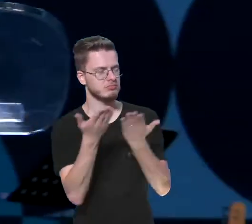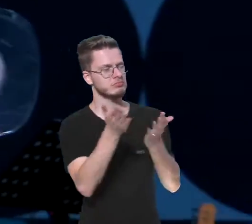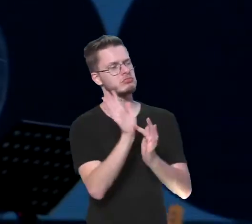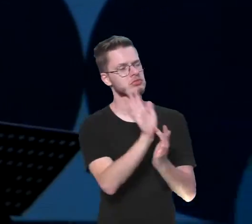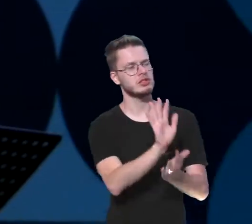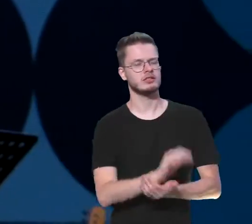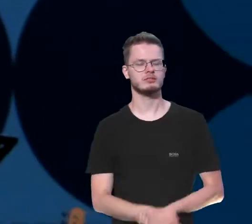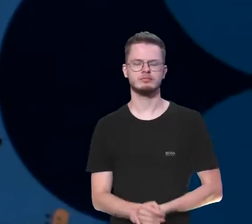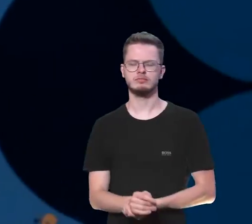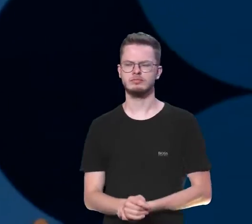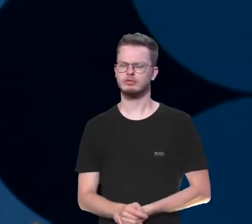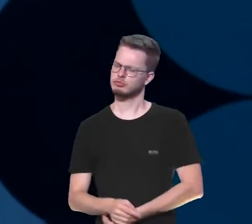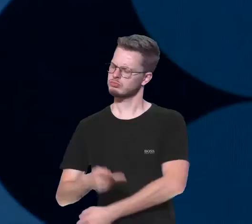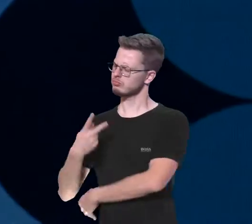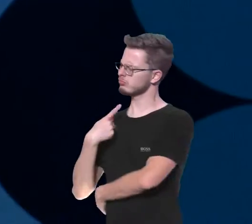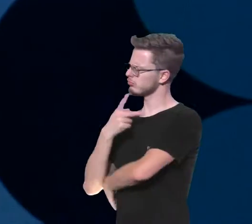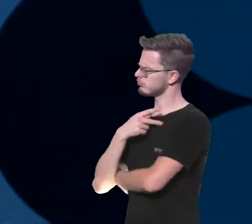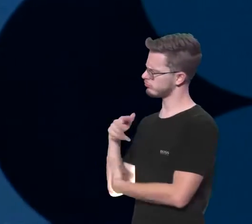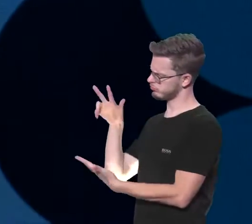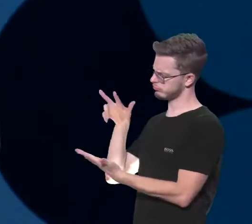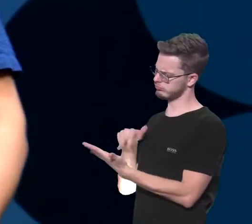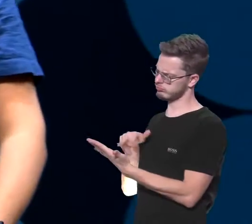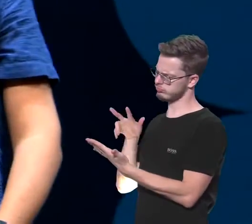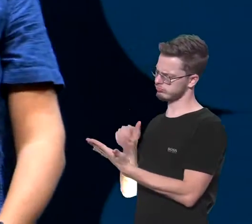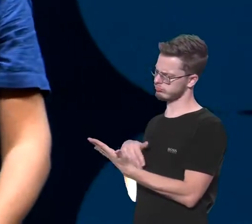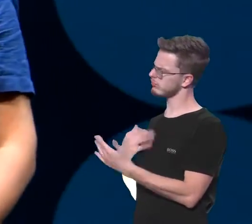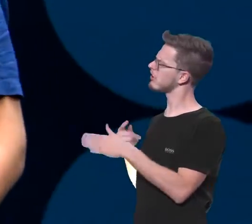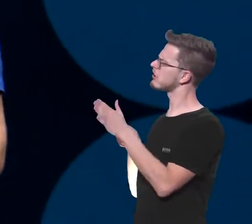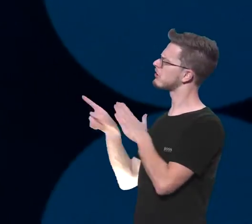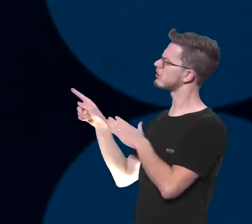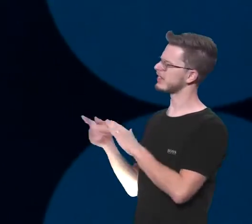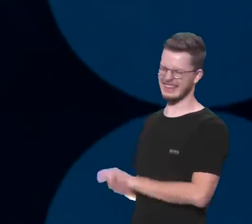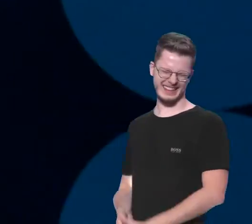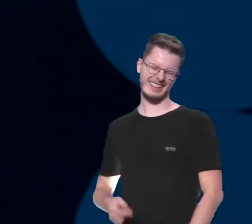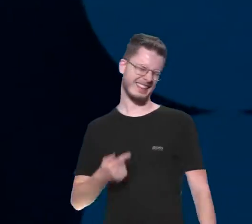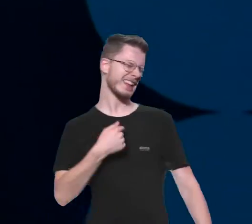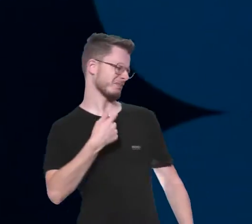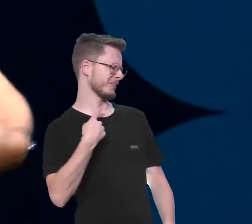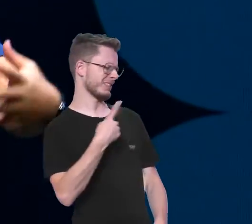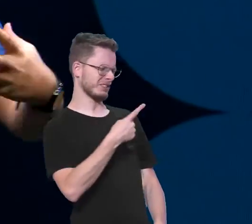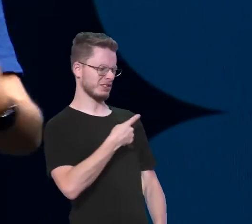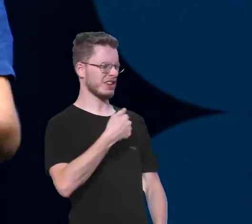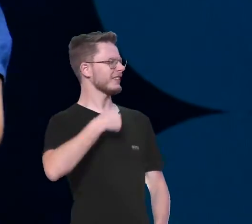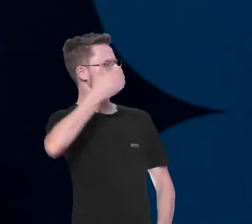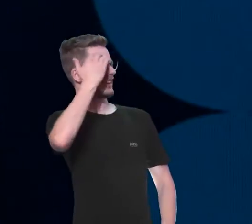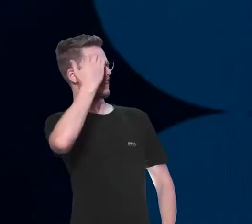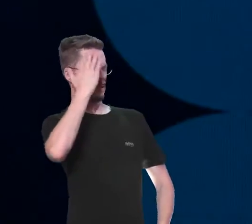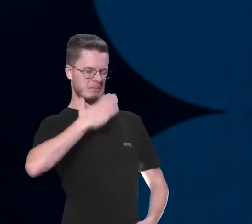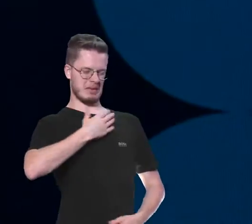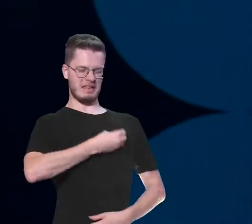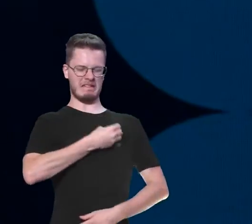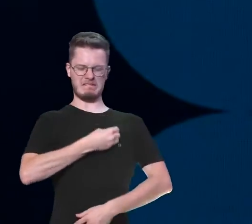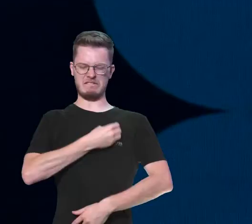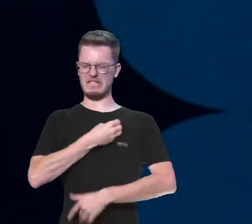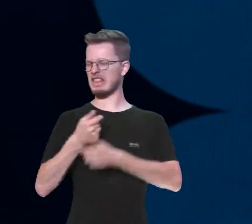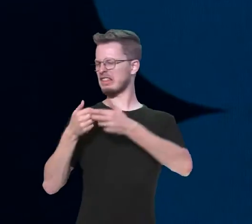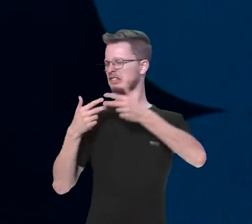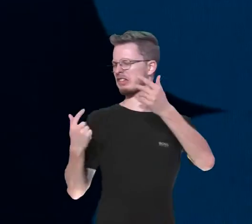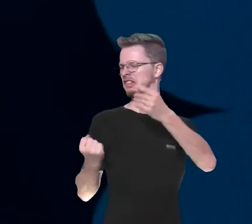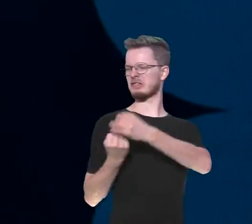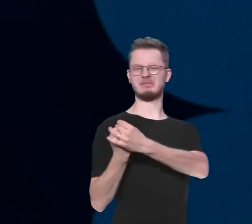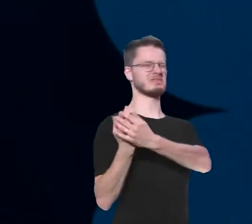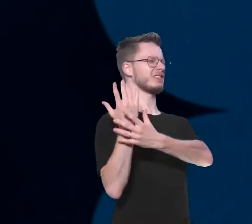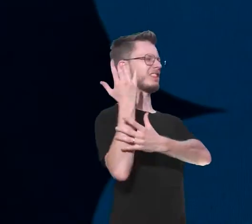o desenho, o pastor lá ficou olhando e tal, ele me perguntou, e eu falei, não, pastor, eu entendo que é um tempo na minha vida que as coisas vão